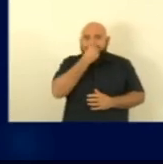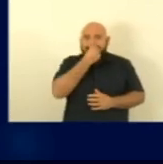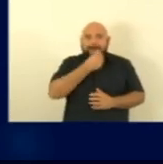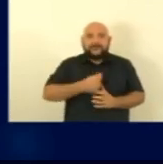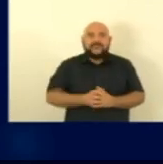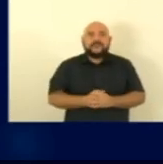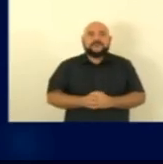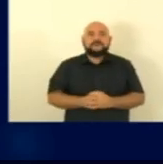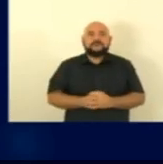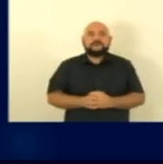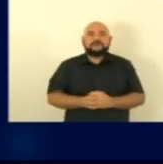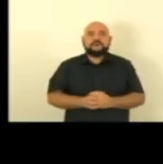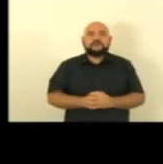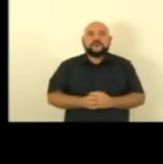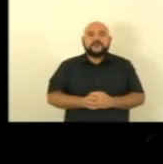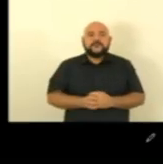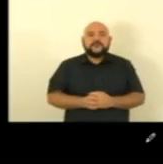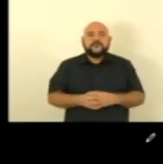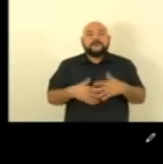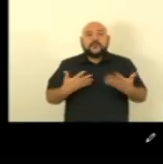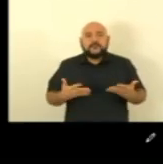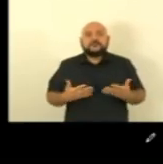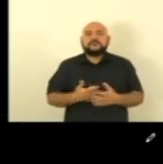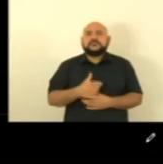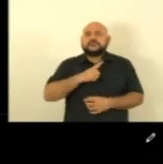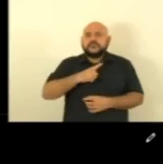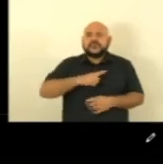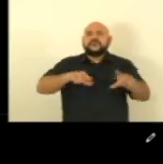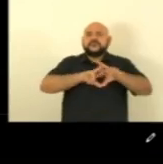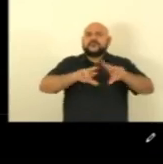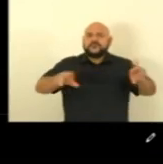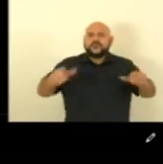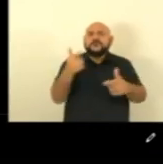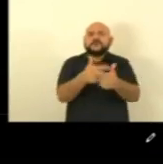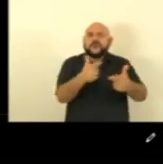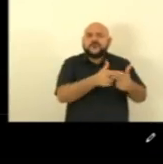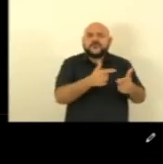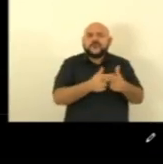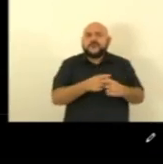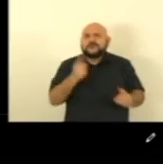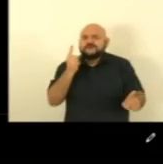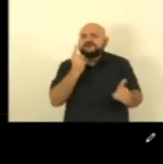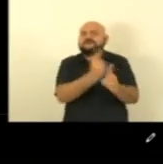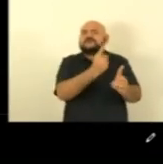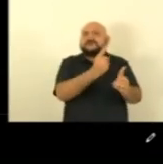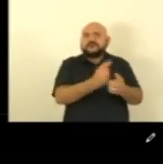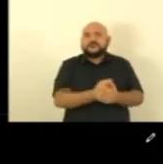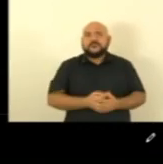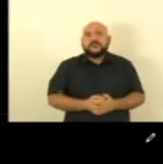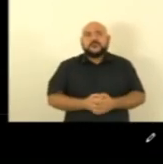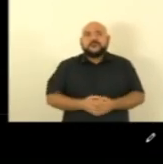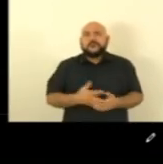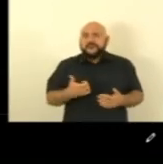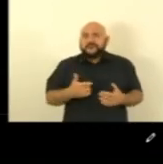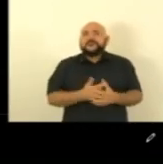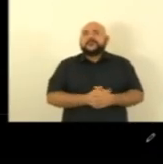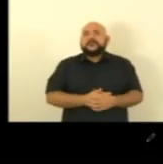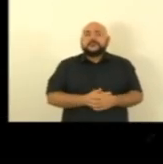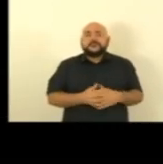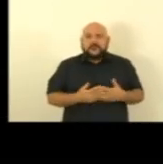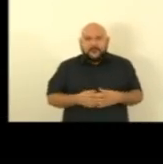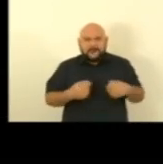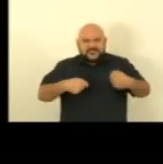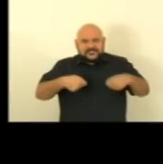É, meus amigos, tem muita coisa ainda por vir à tona. O negócio está tão feio que não vamos precisar nem da